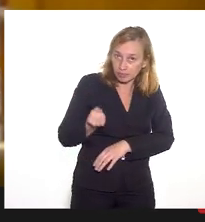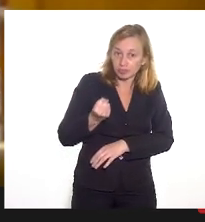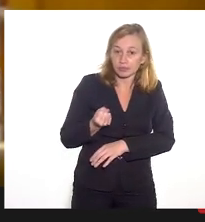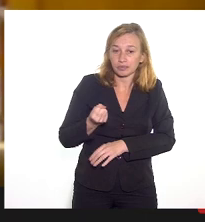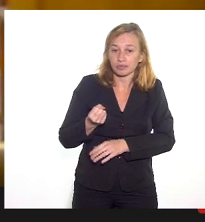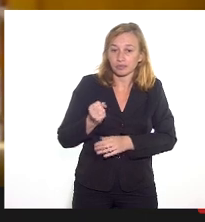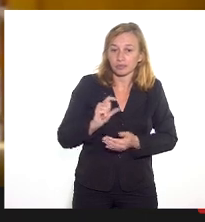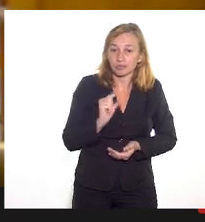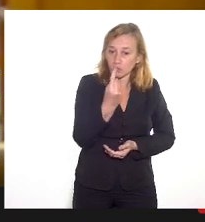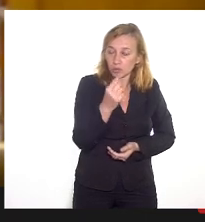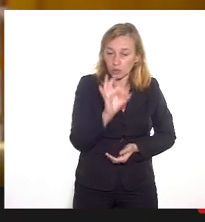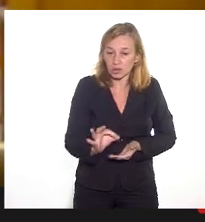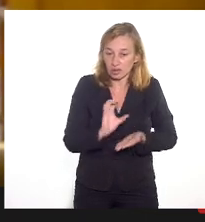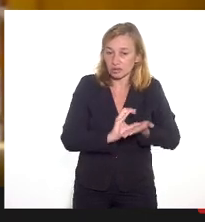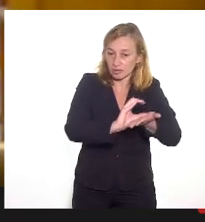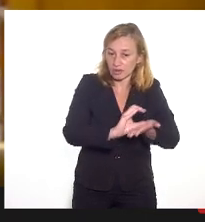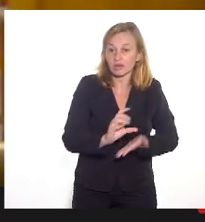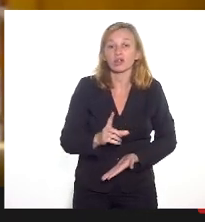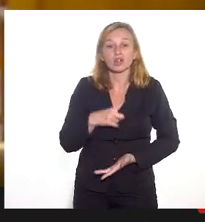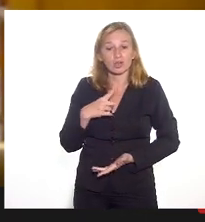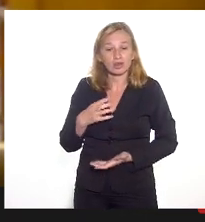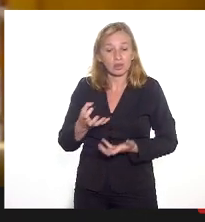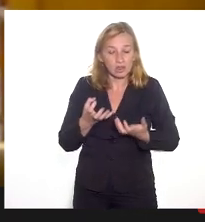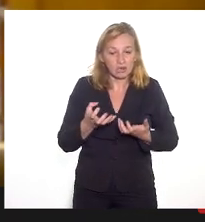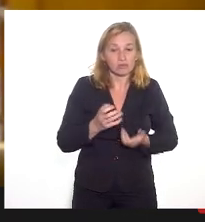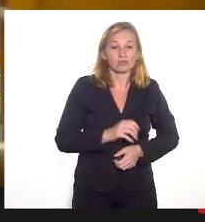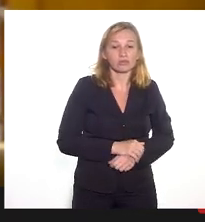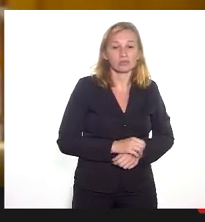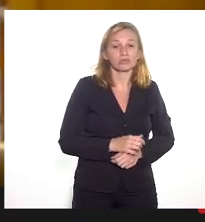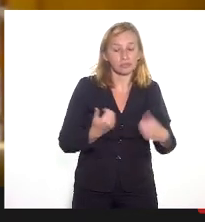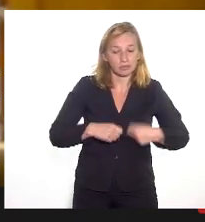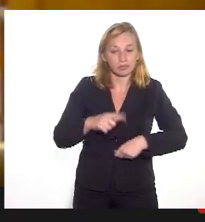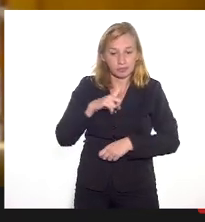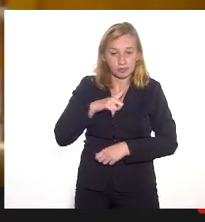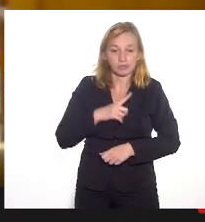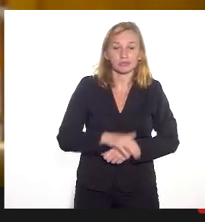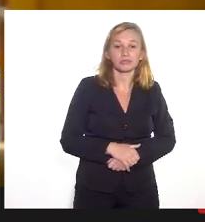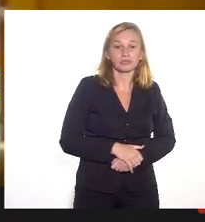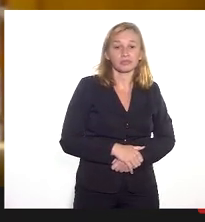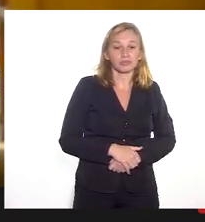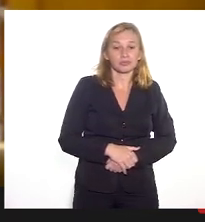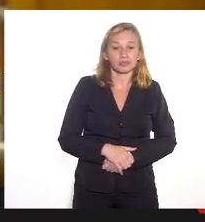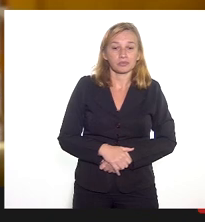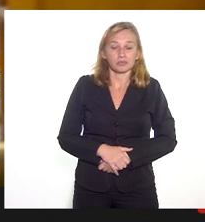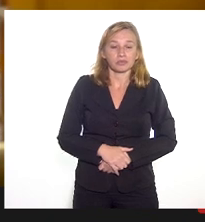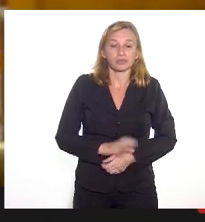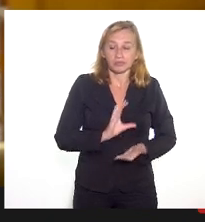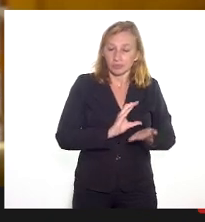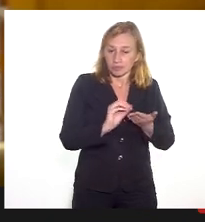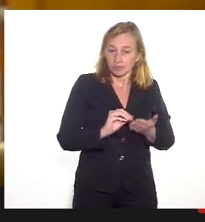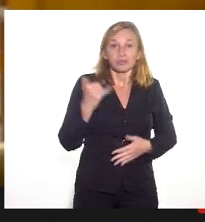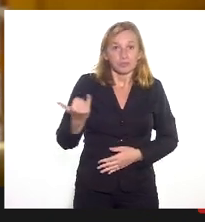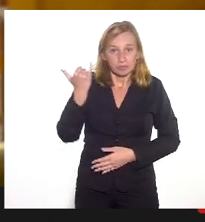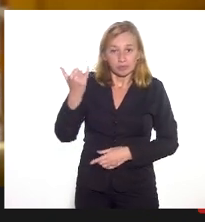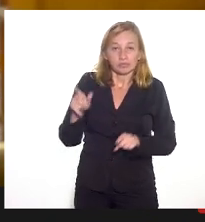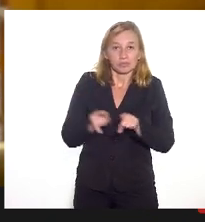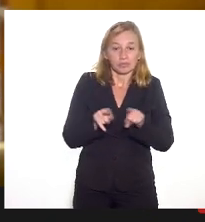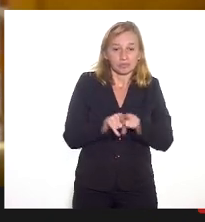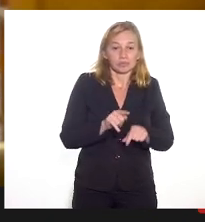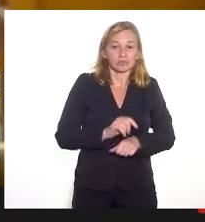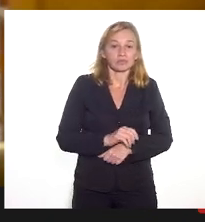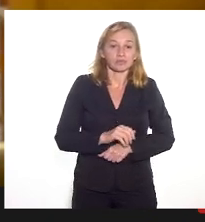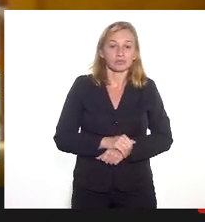esse 1% de verba. Isso é uma coisa que a gente tem que ter como um dos nossos focos fundamentais. Uma pauta importante também